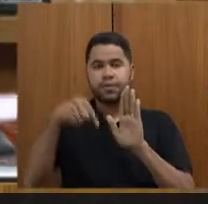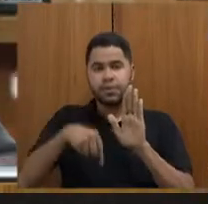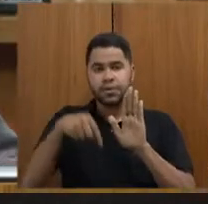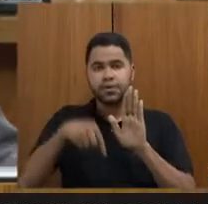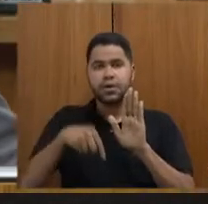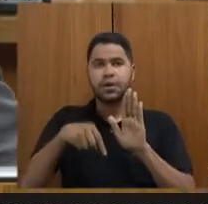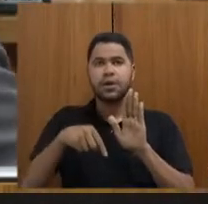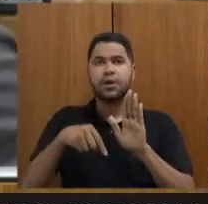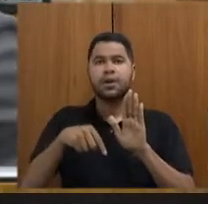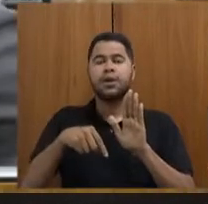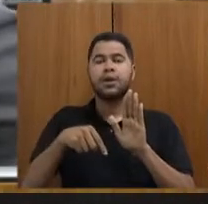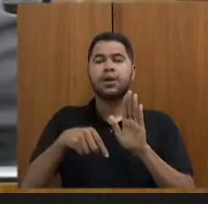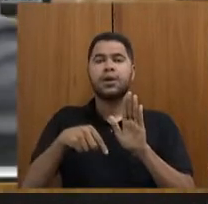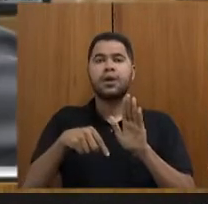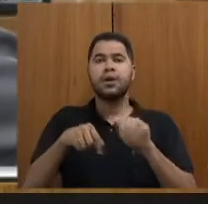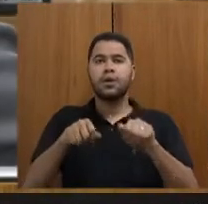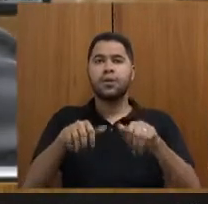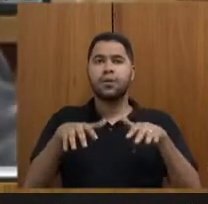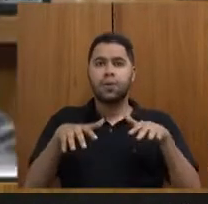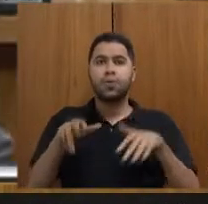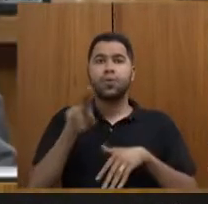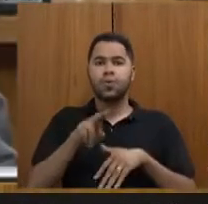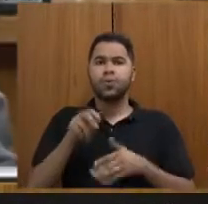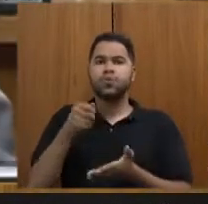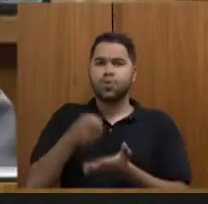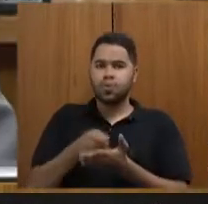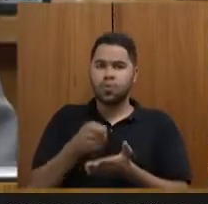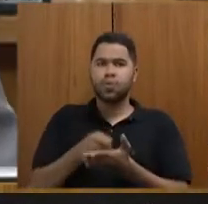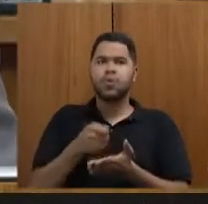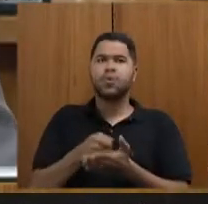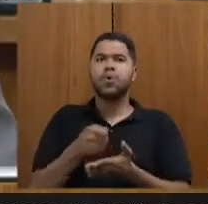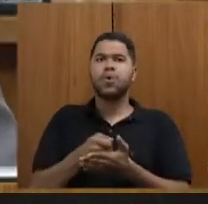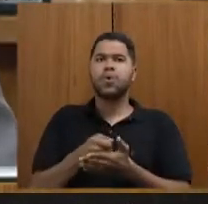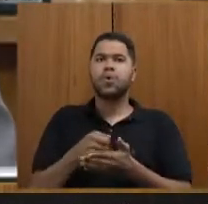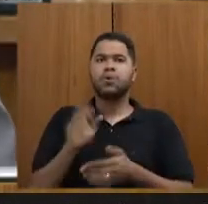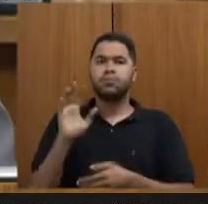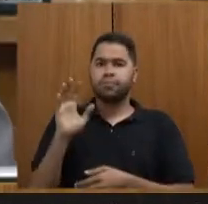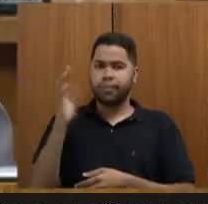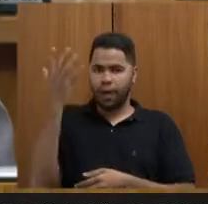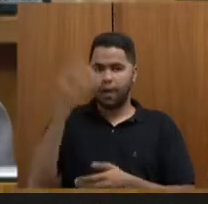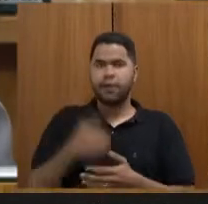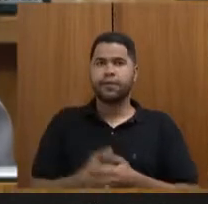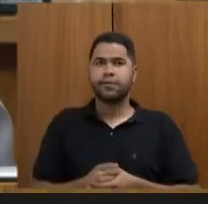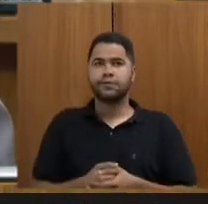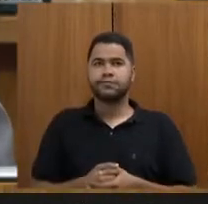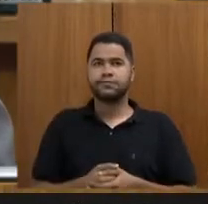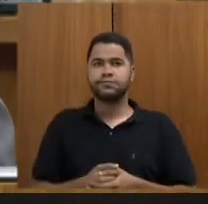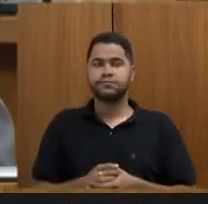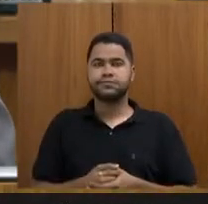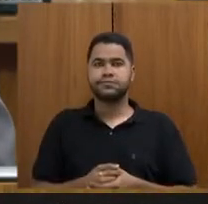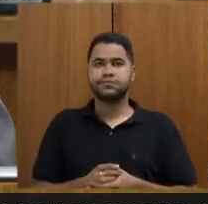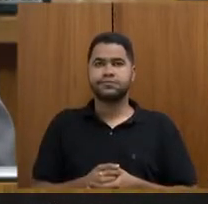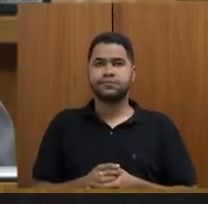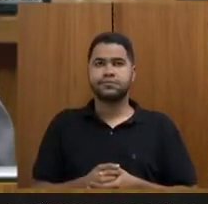do recinto aqui da Assembleia. A senhora usa o mesmo rigor em toda a circunstância que o regimento